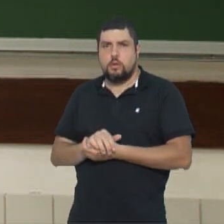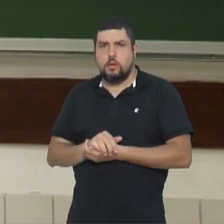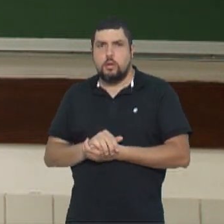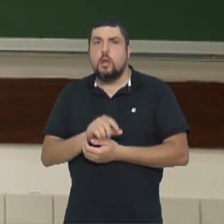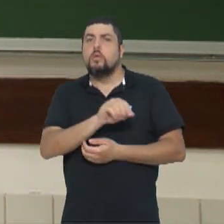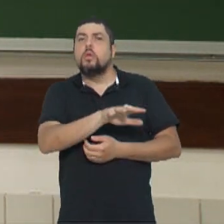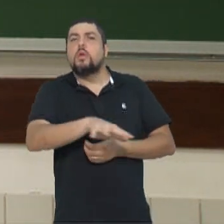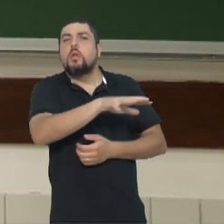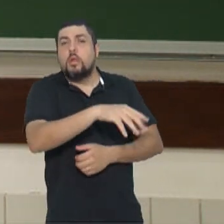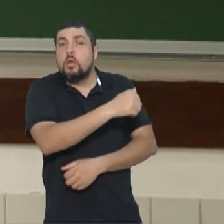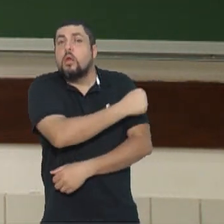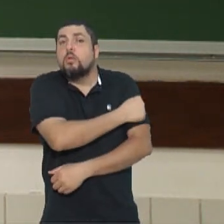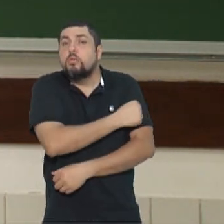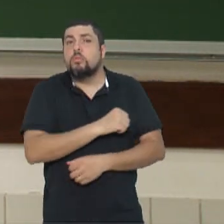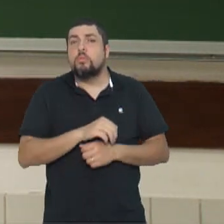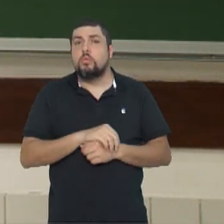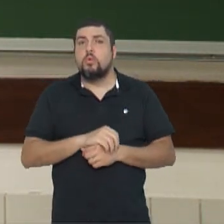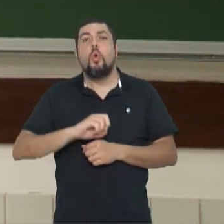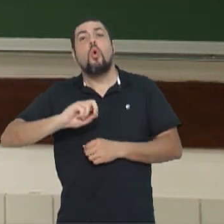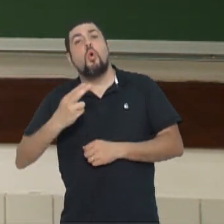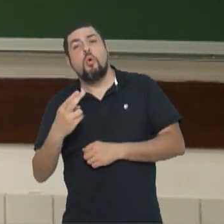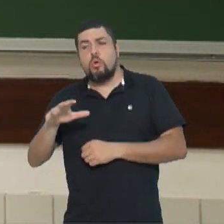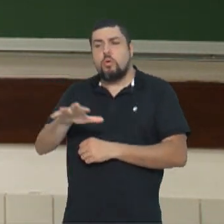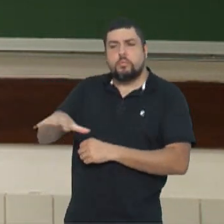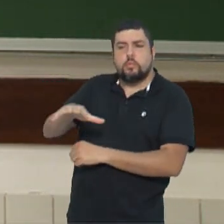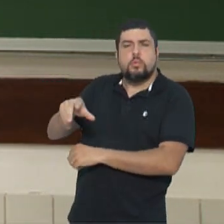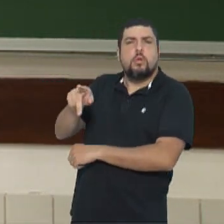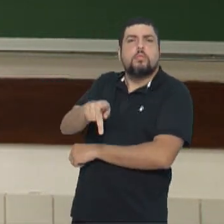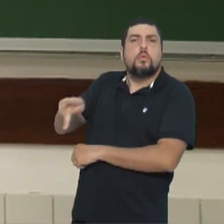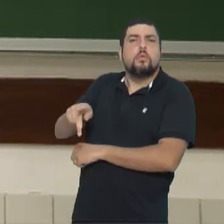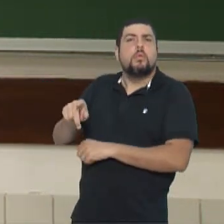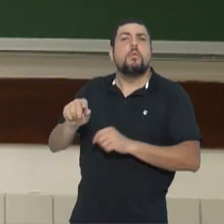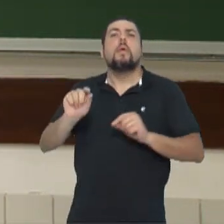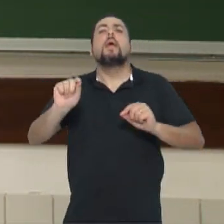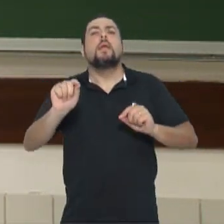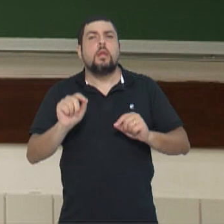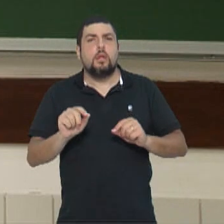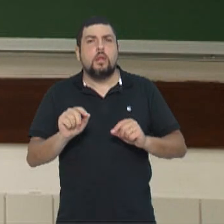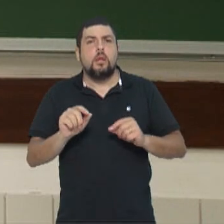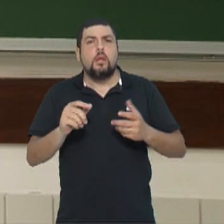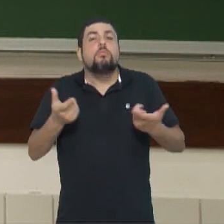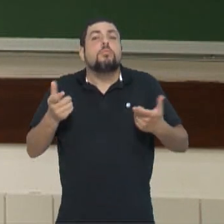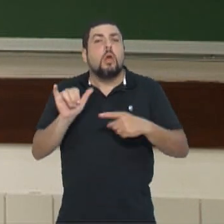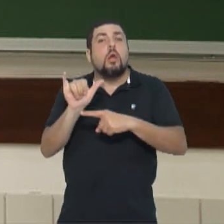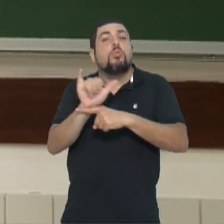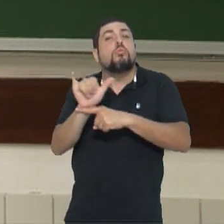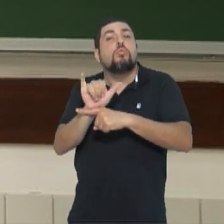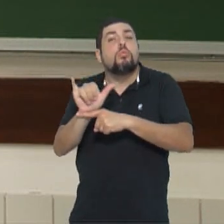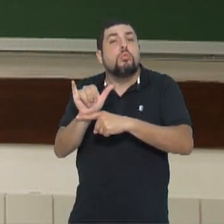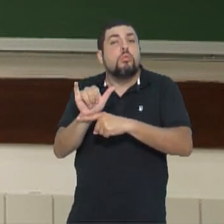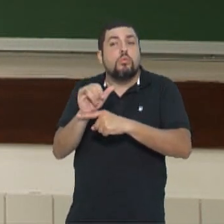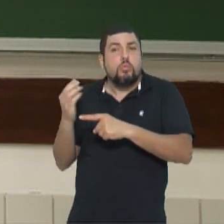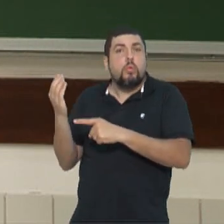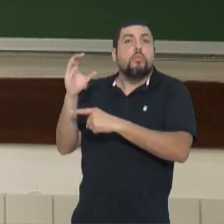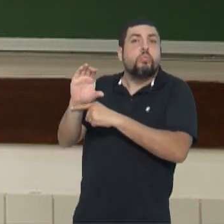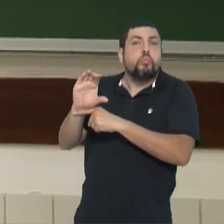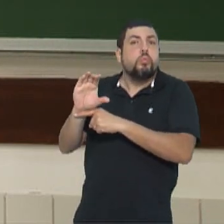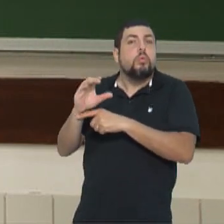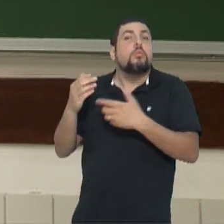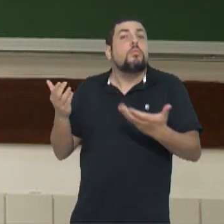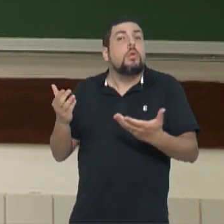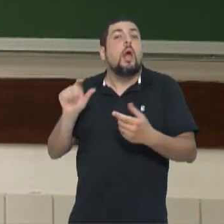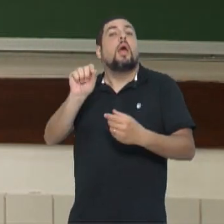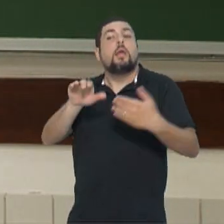para os alunos? É para o professor? Para quem é? É para o teu canal de YouTube? É um canal que quem acessa? Então